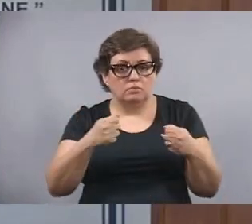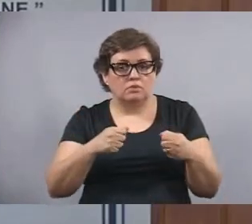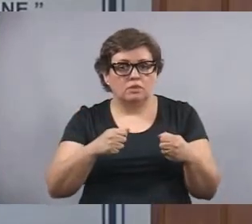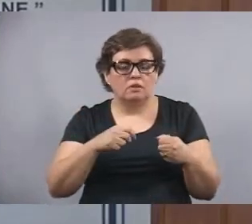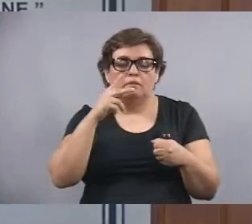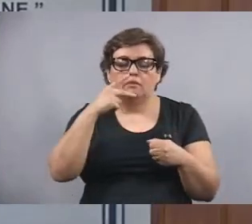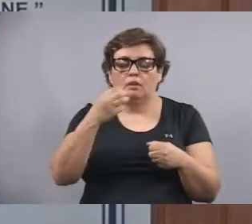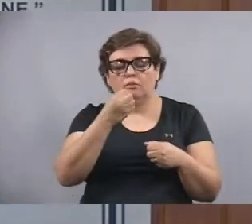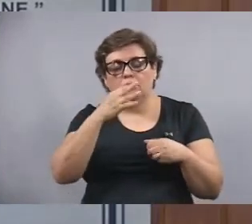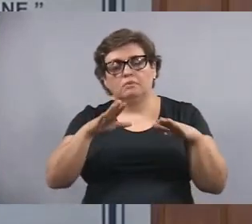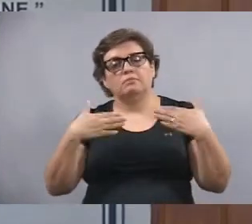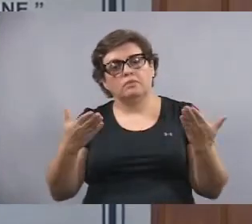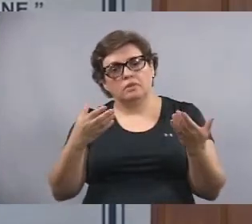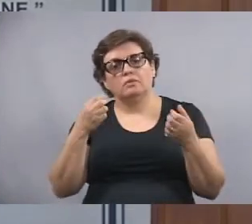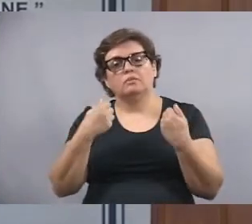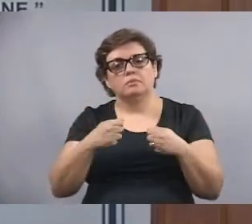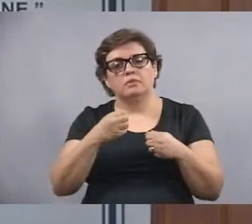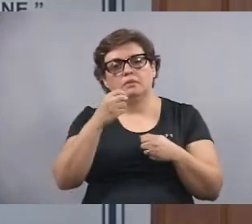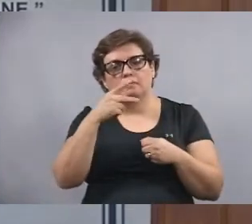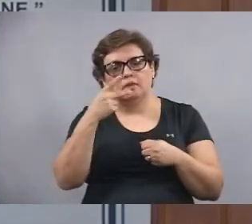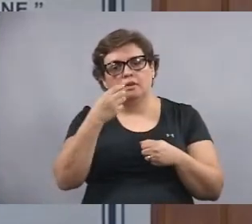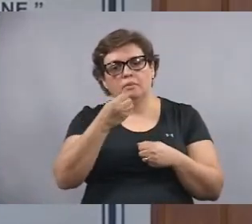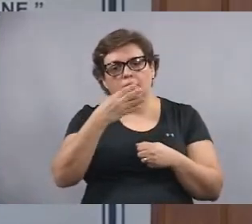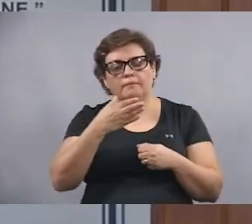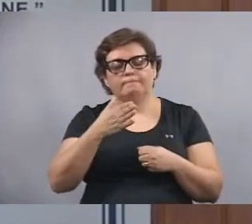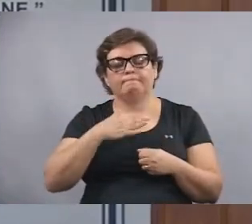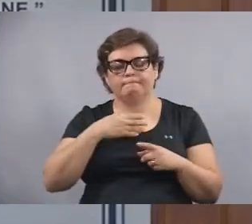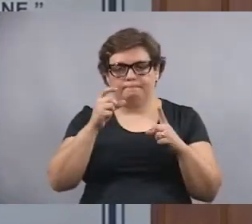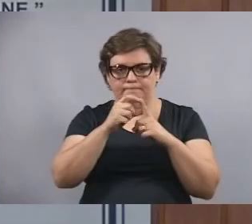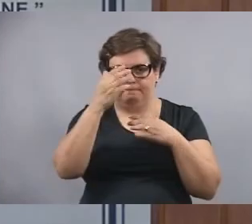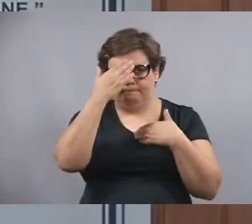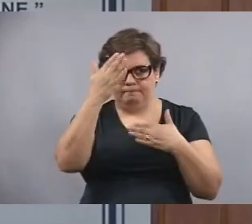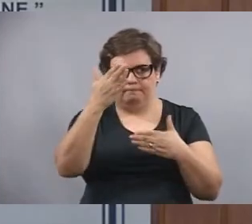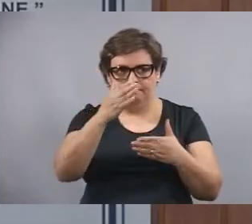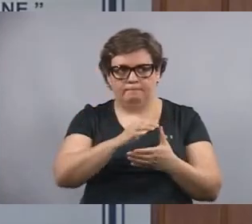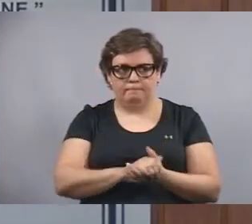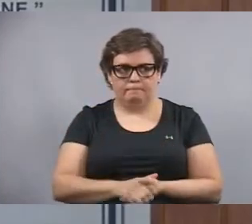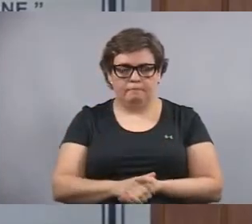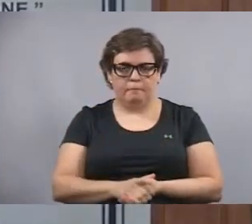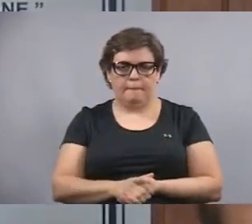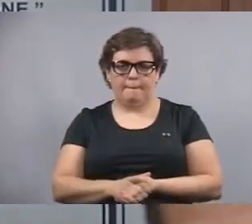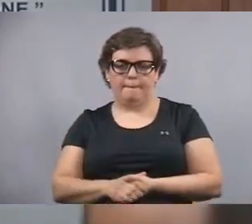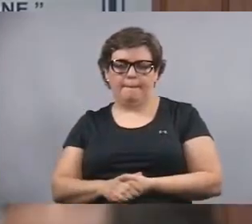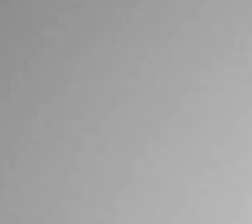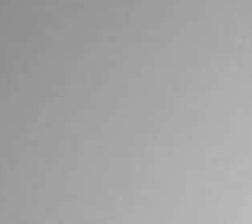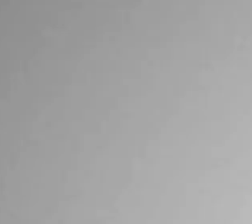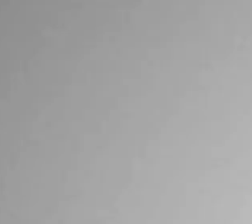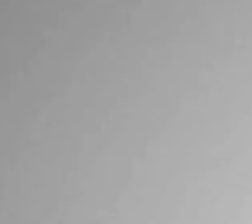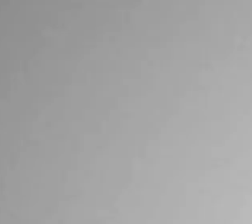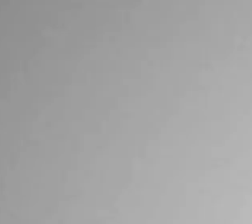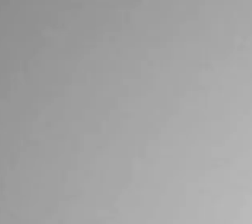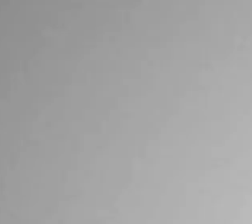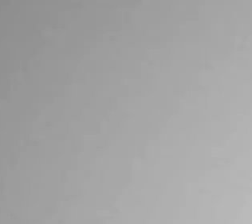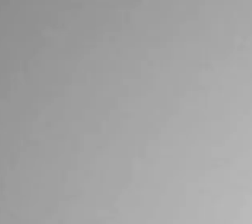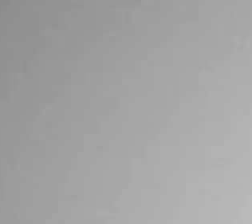e elogiando quando é para elogiar. São essas minhas considerações, presidente, e eu agradeço a oportunidade.